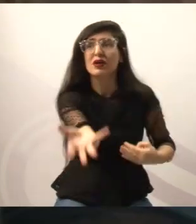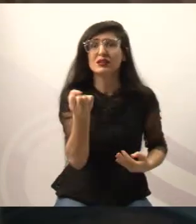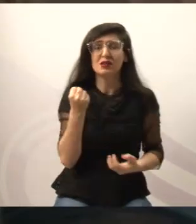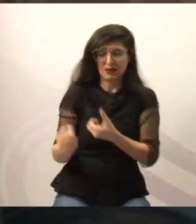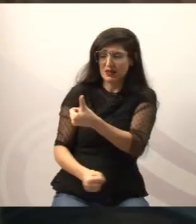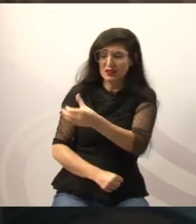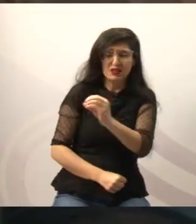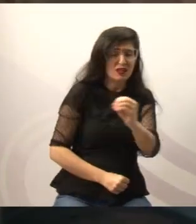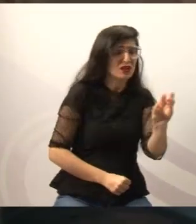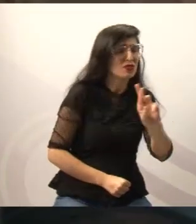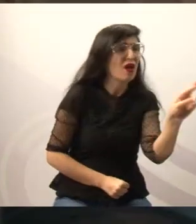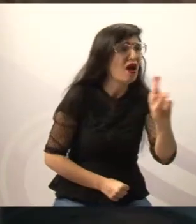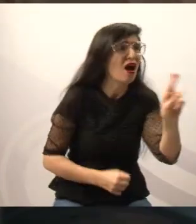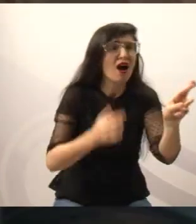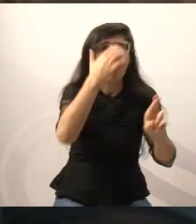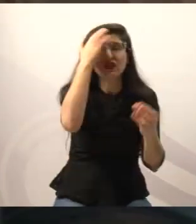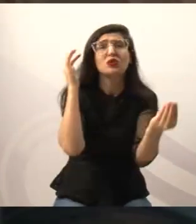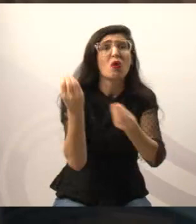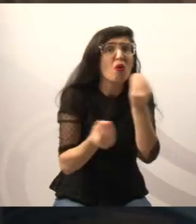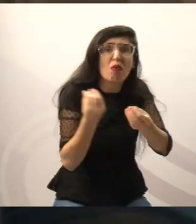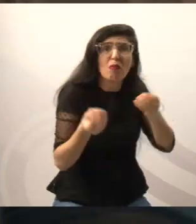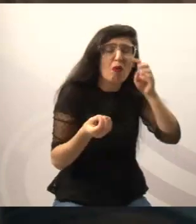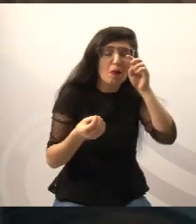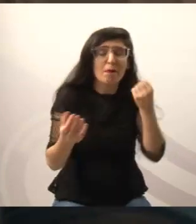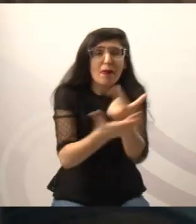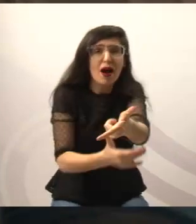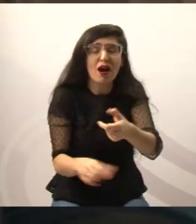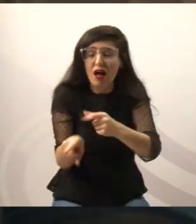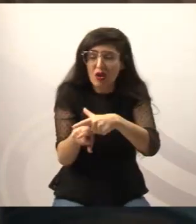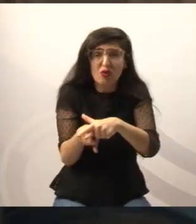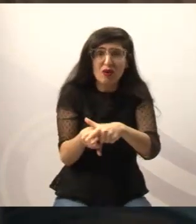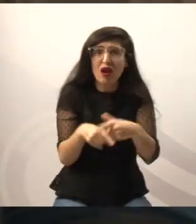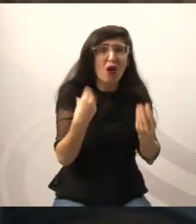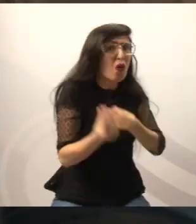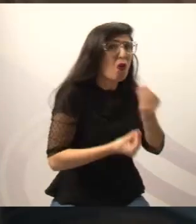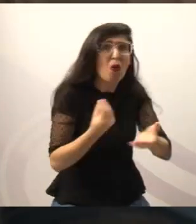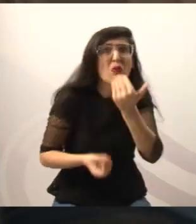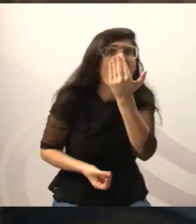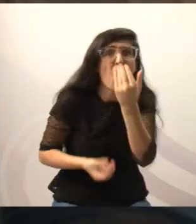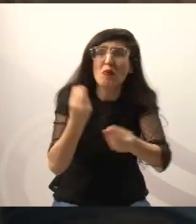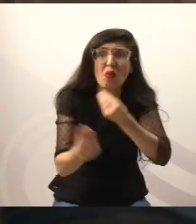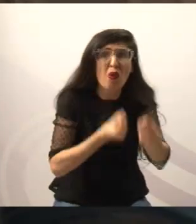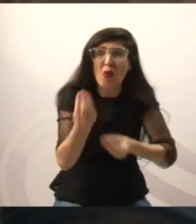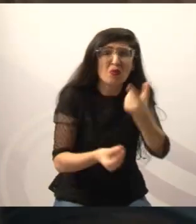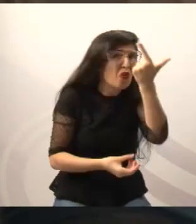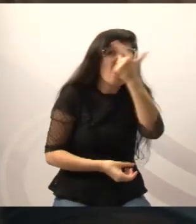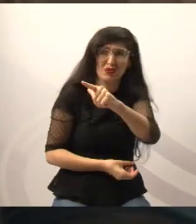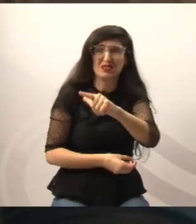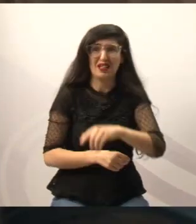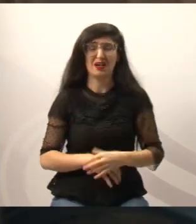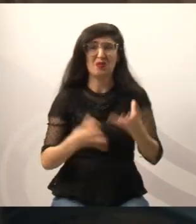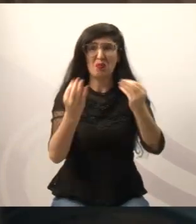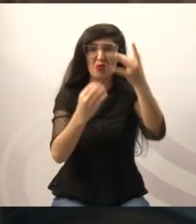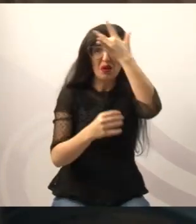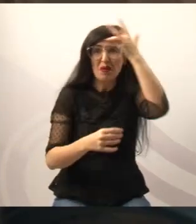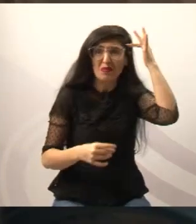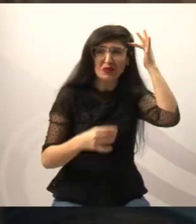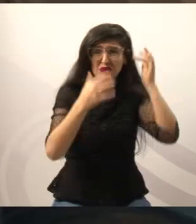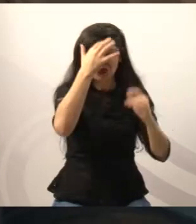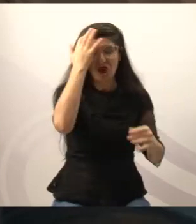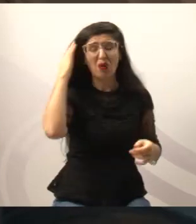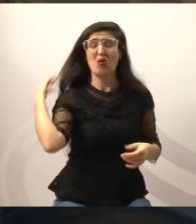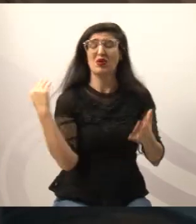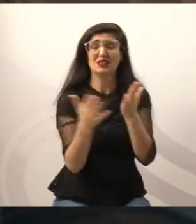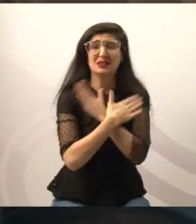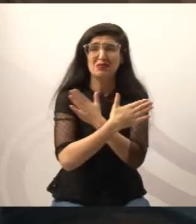aluguéis. E tem muitas famílias que já estão sendo despejadas com crianças para a rua. Então, o